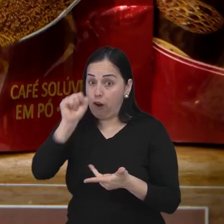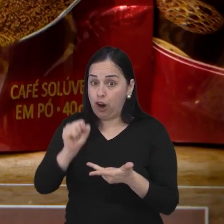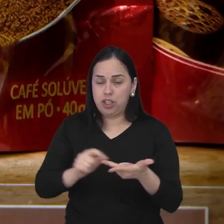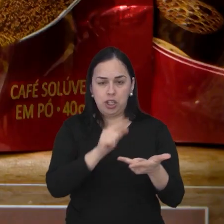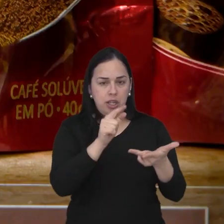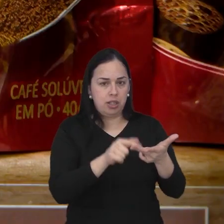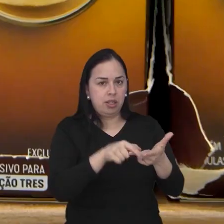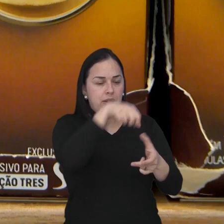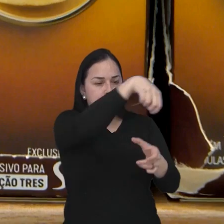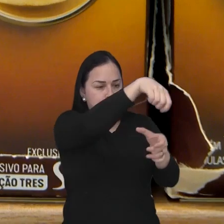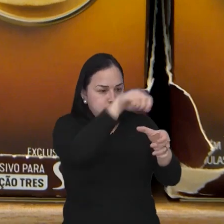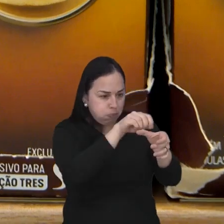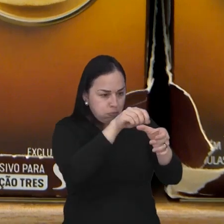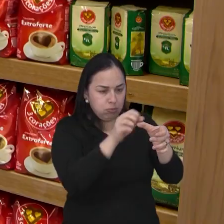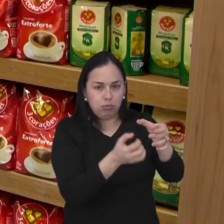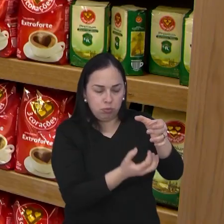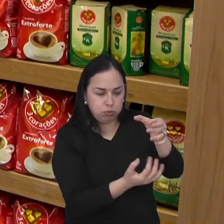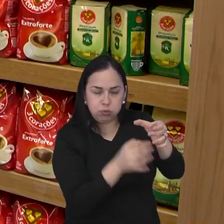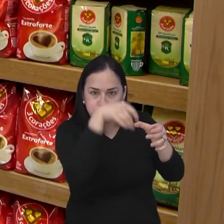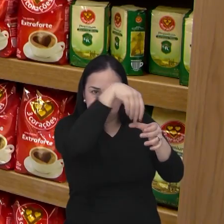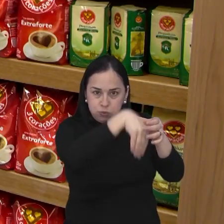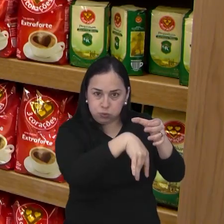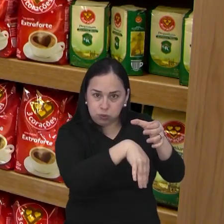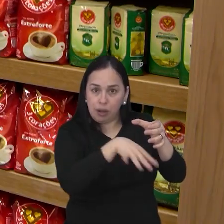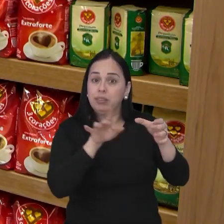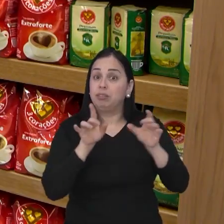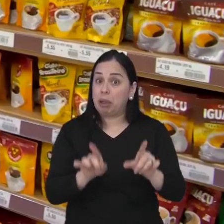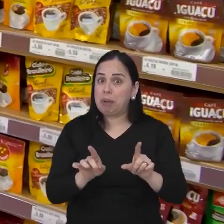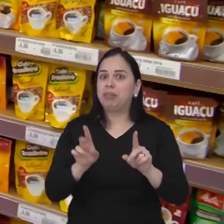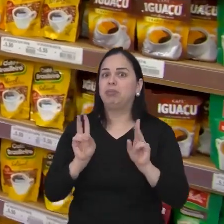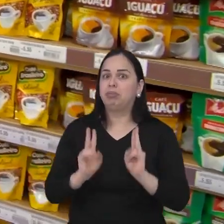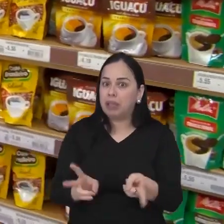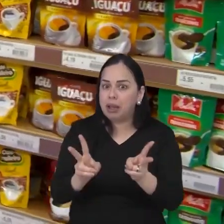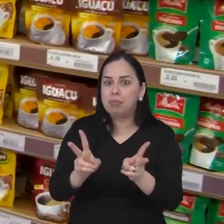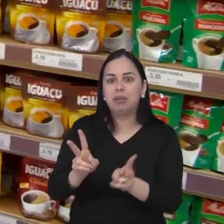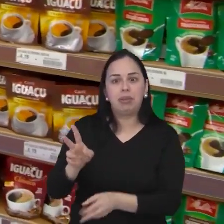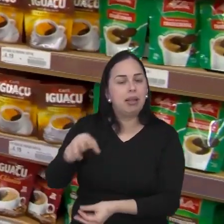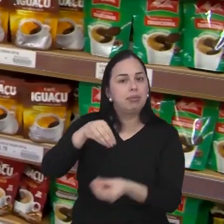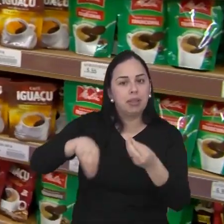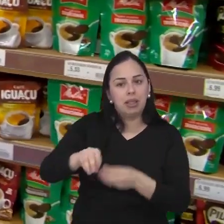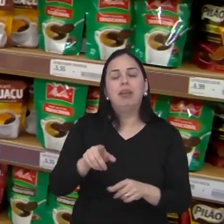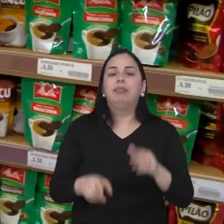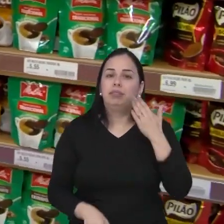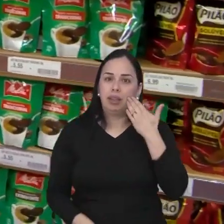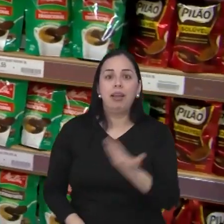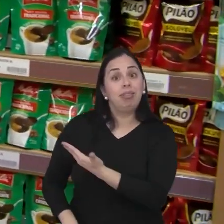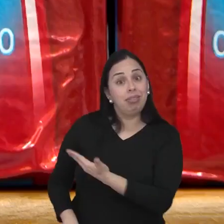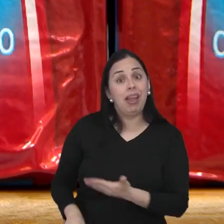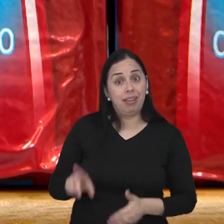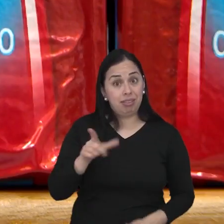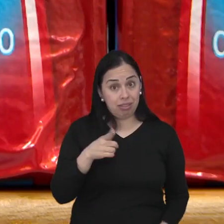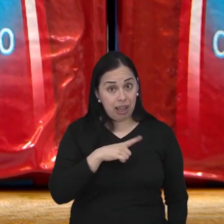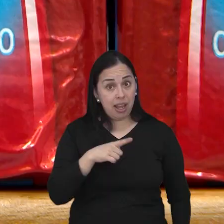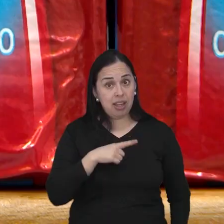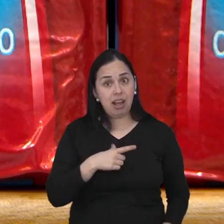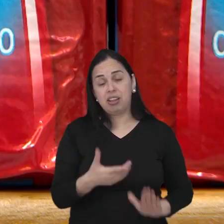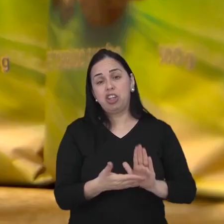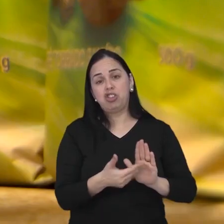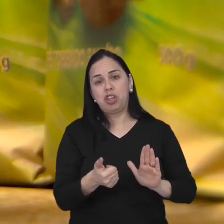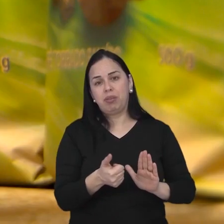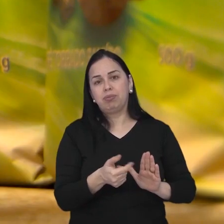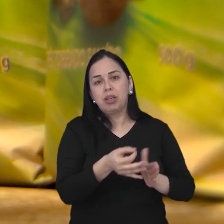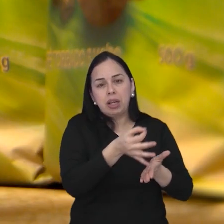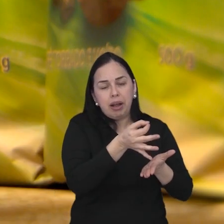forte, solúvel, em cápsulas, são várias opções. E a cafeína está presente em todas. Tem o